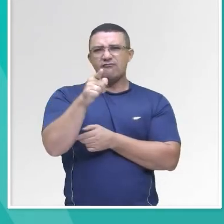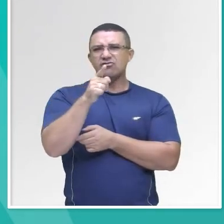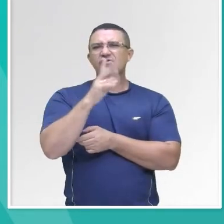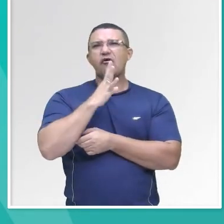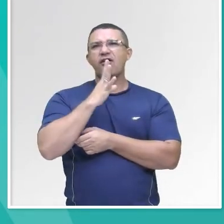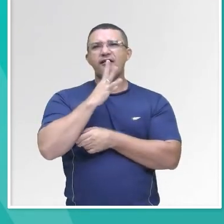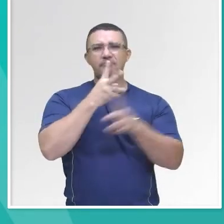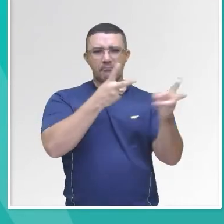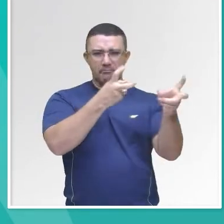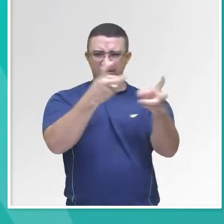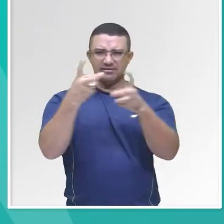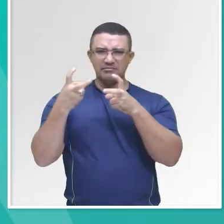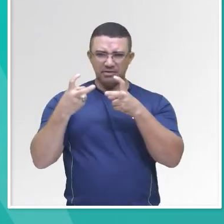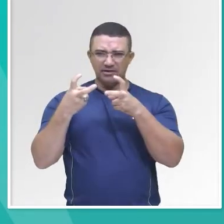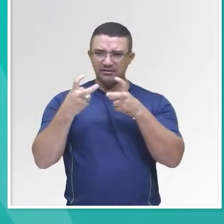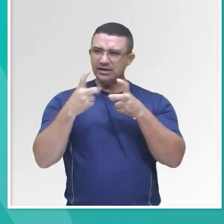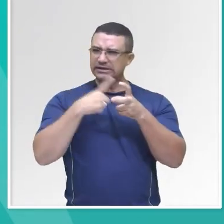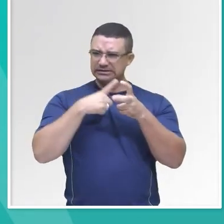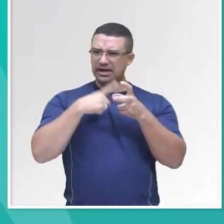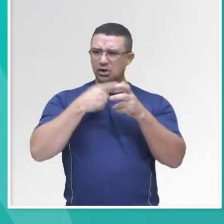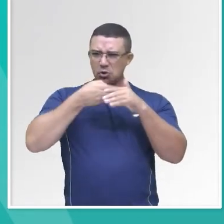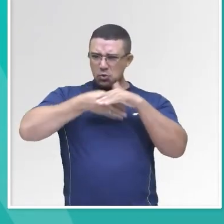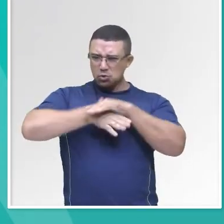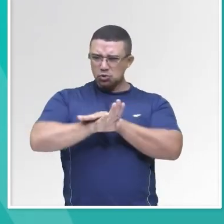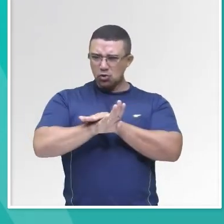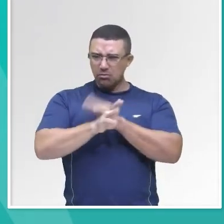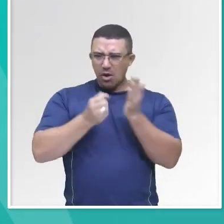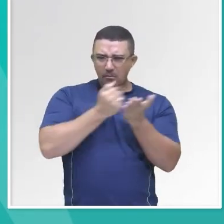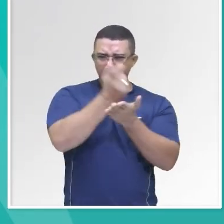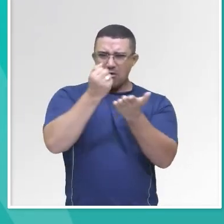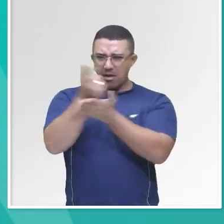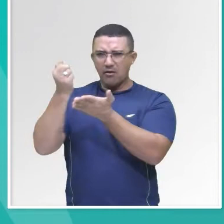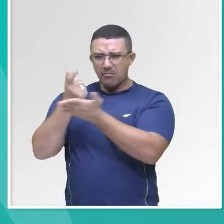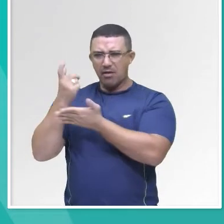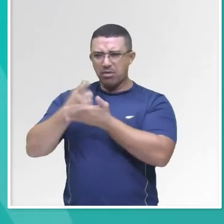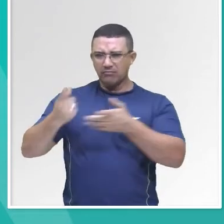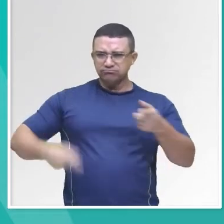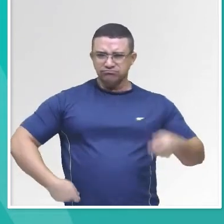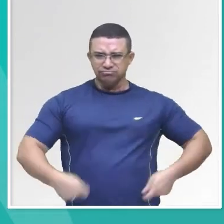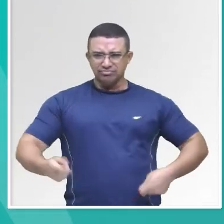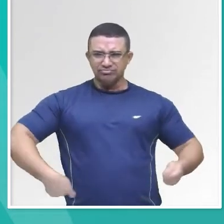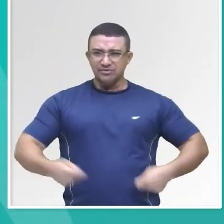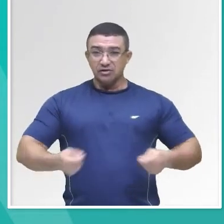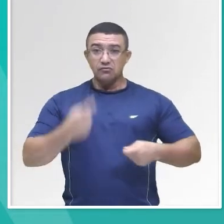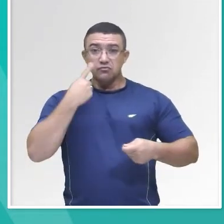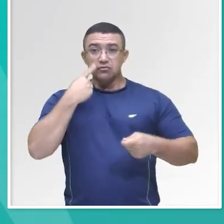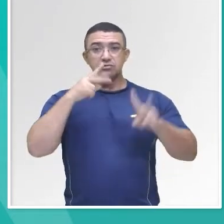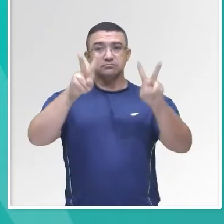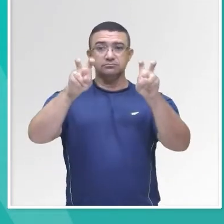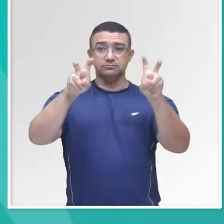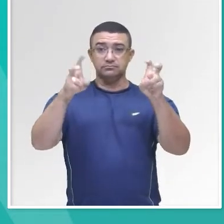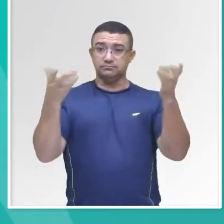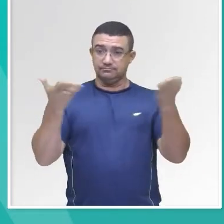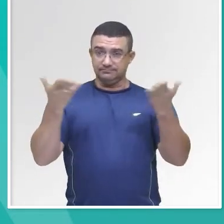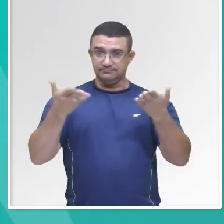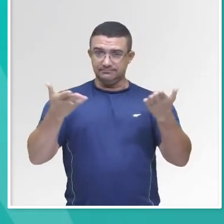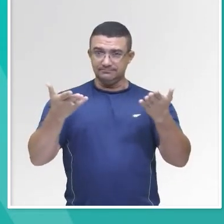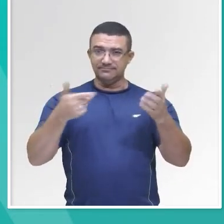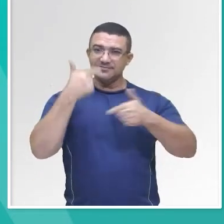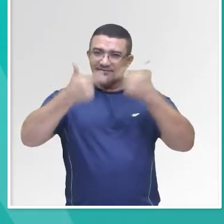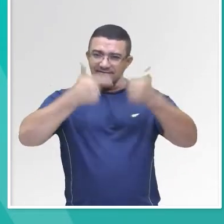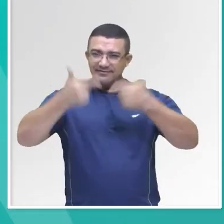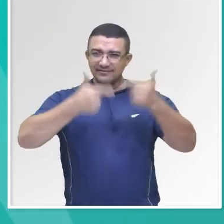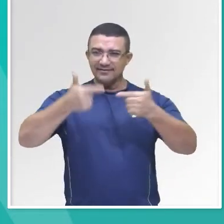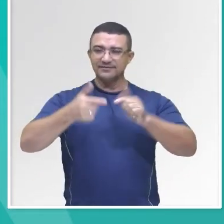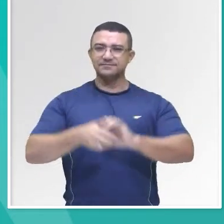perceber, né, durante a aula aí, o sentido, né, o tema que vai ser trabalhado hoje. E hoje, né, nós